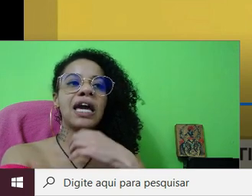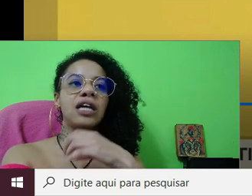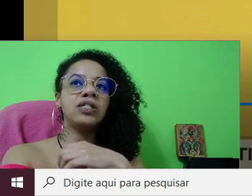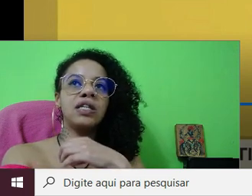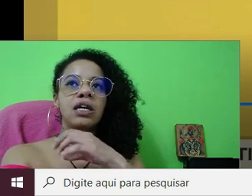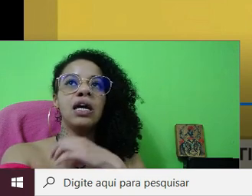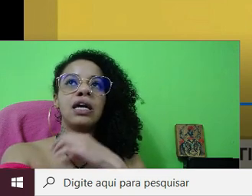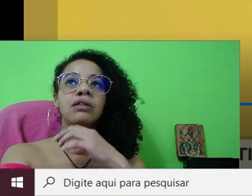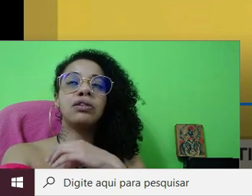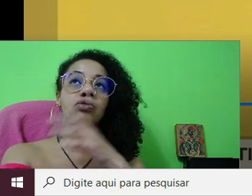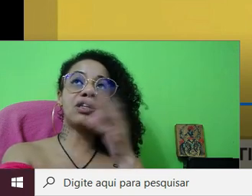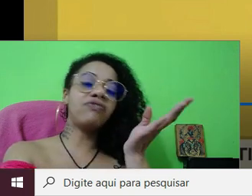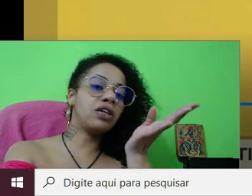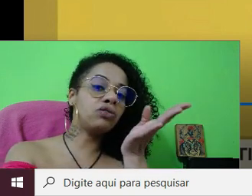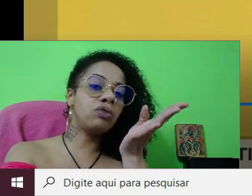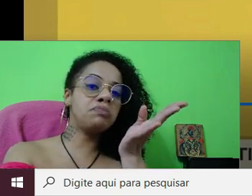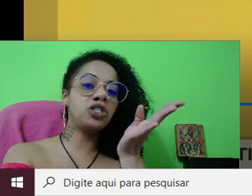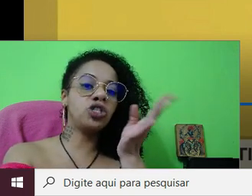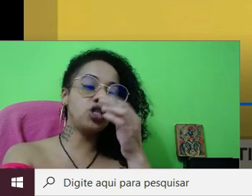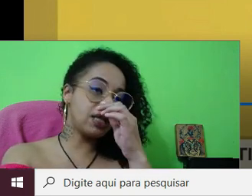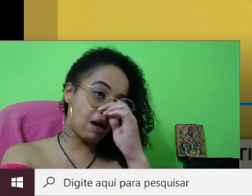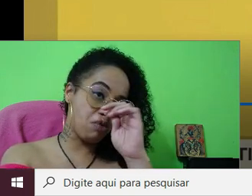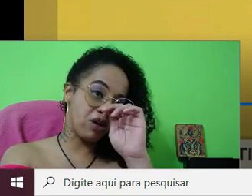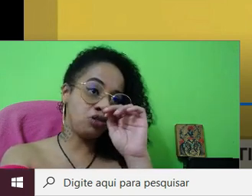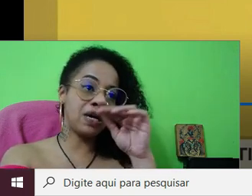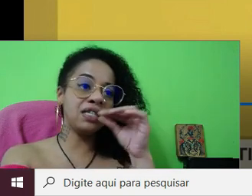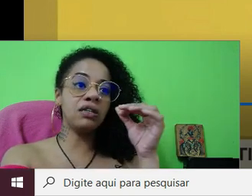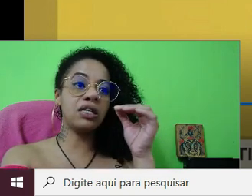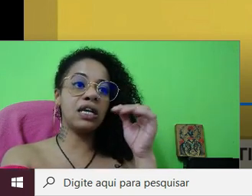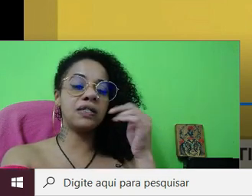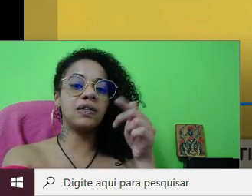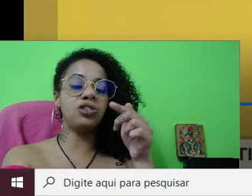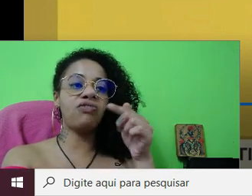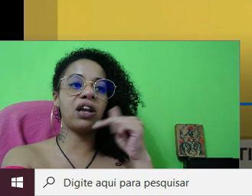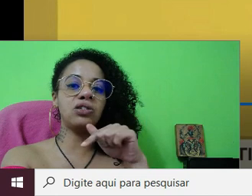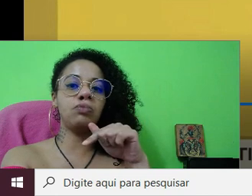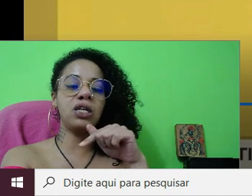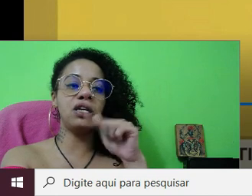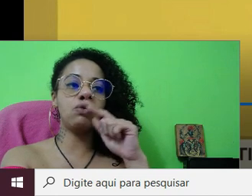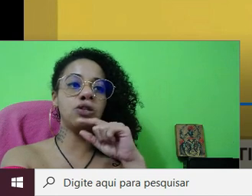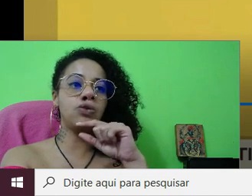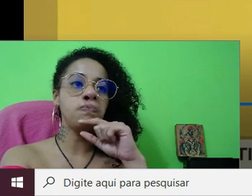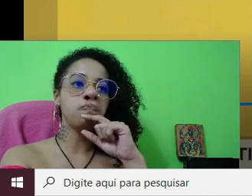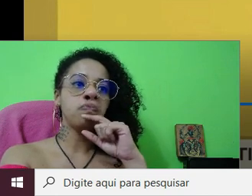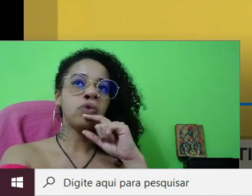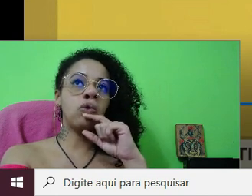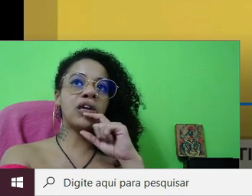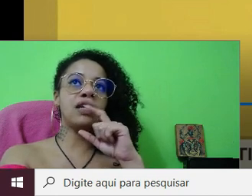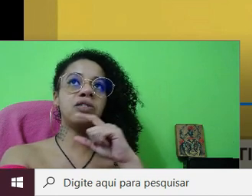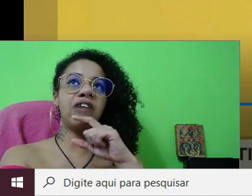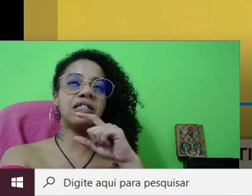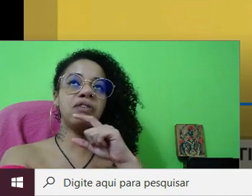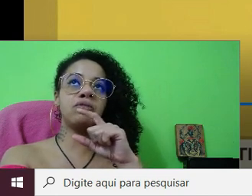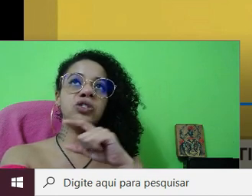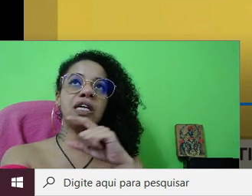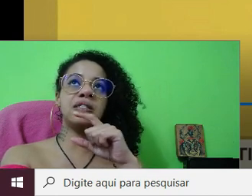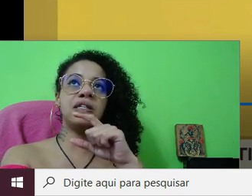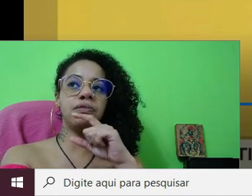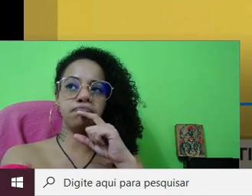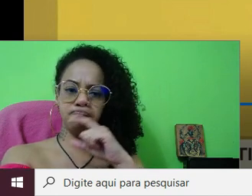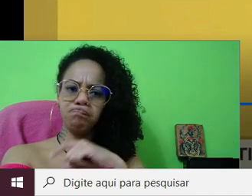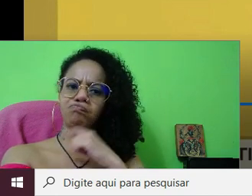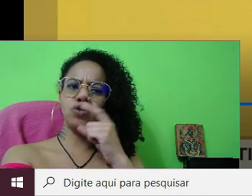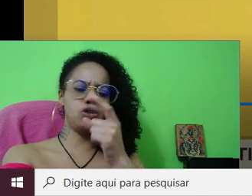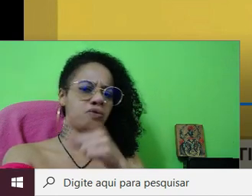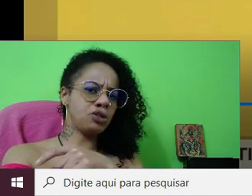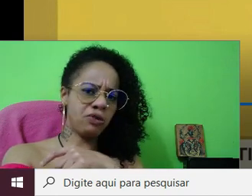Live quer dizer tu tá falando do ambiente digital eu acho mais interessante falar da soberano enquanto o que eles fazem vamos